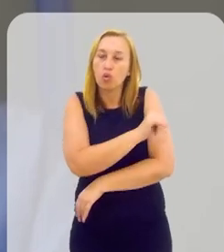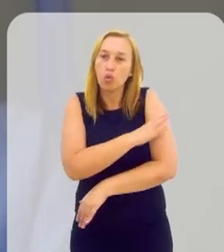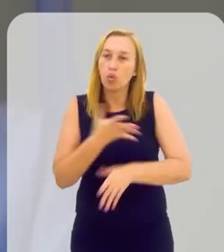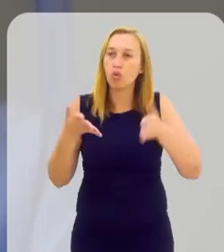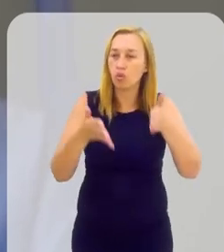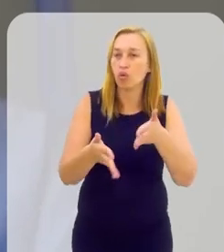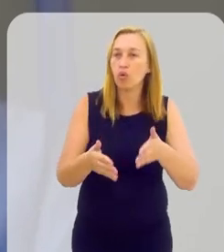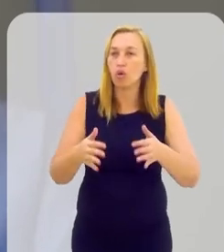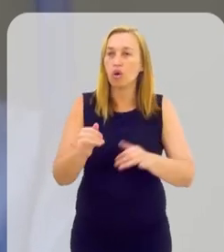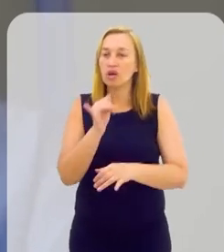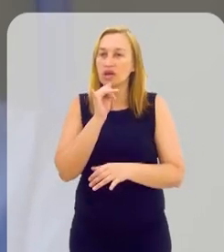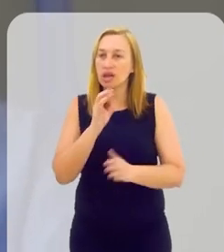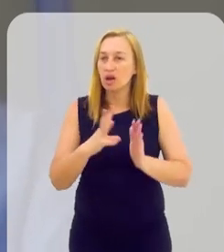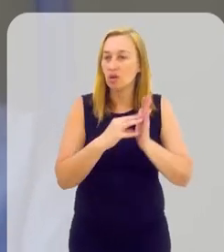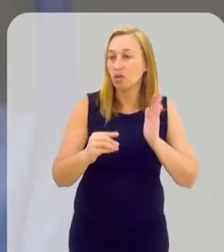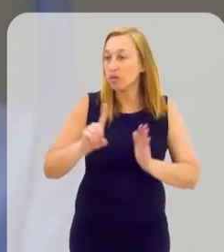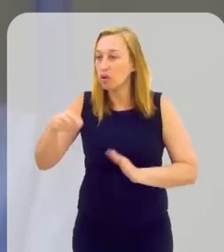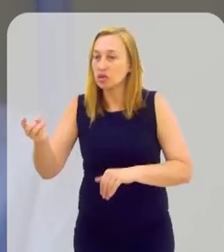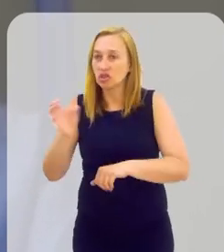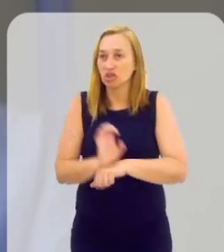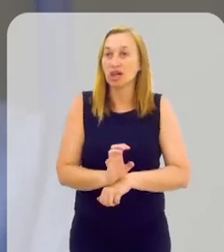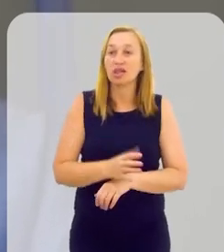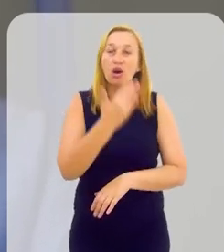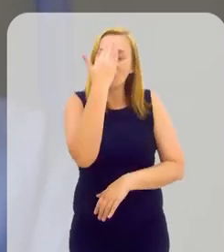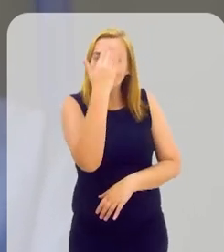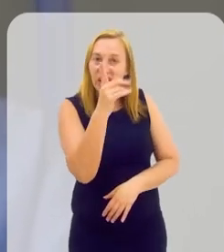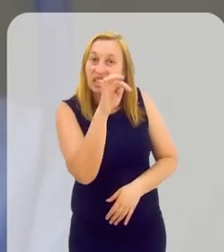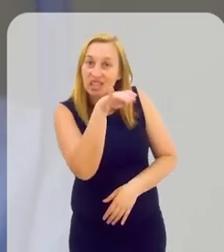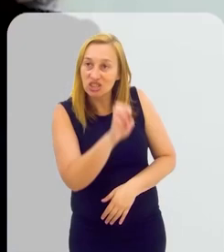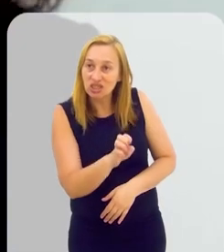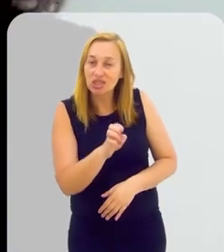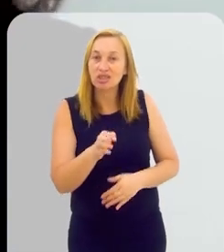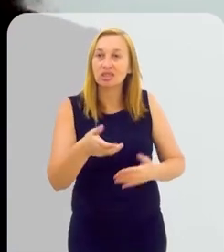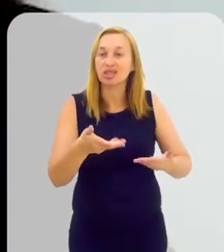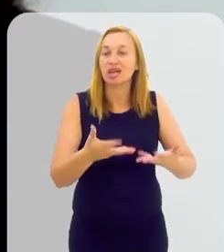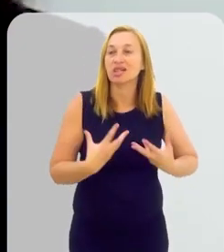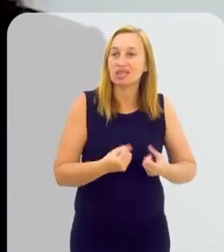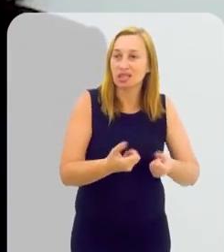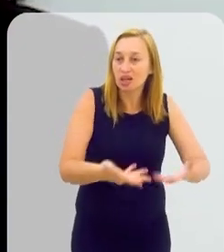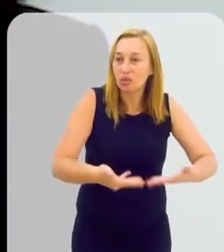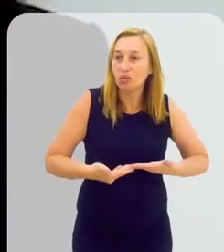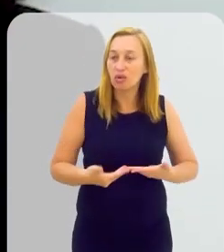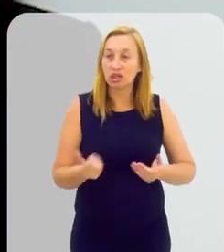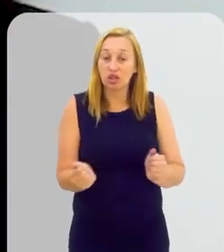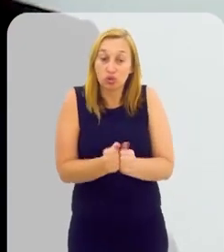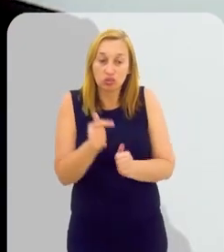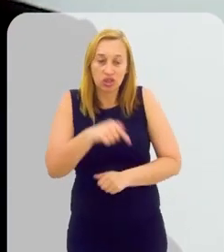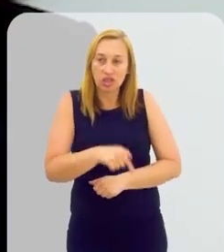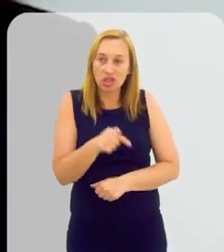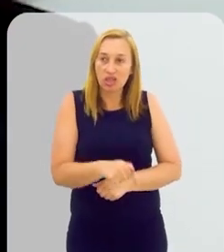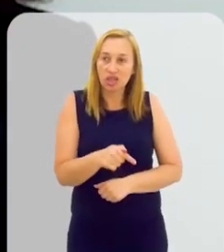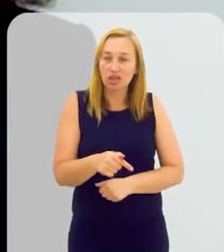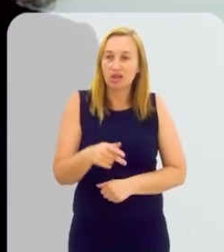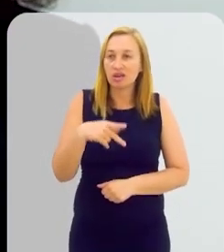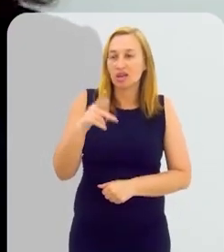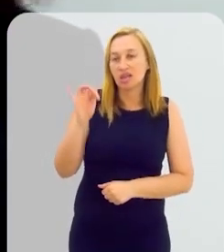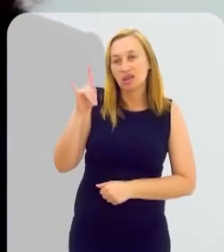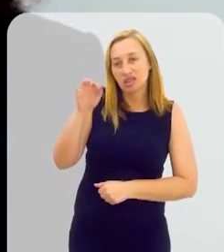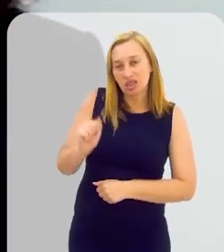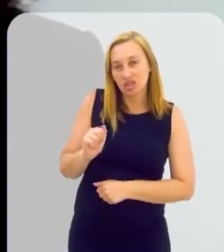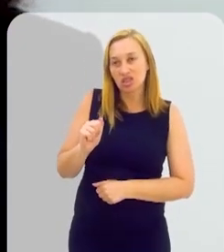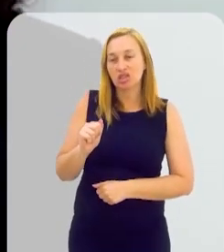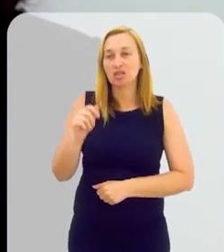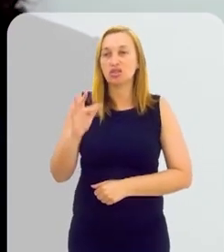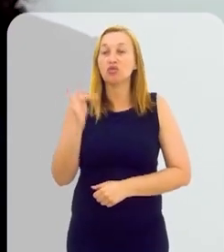Foco é um exemplo para outros estados, com certeza. Alexandre, muito obrigado por ter aceitado o convite de estar aqui conosco, compondo